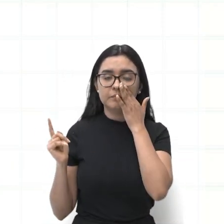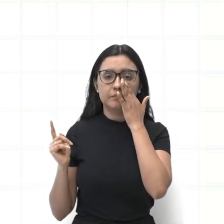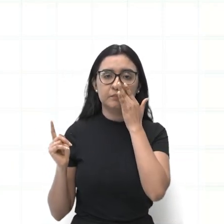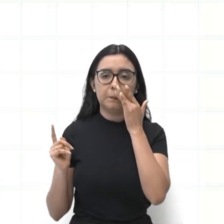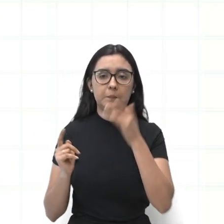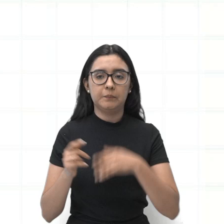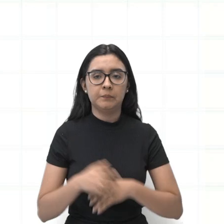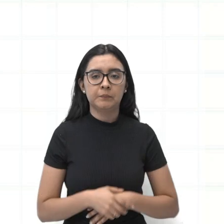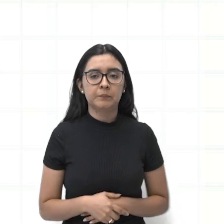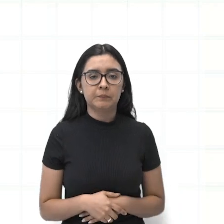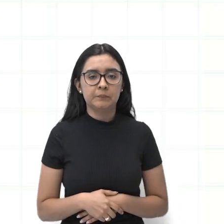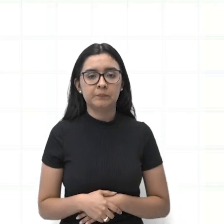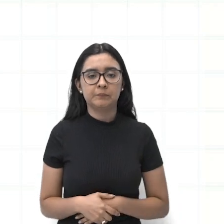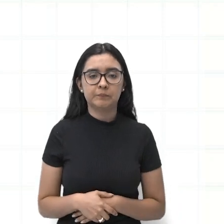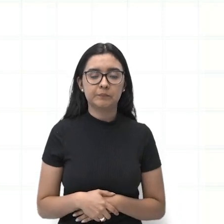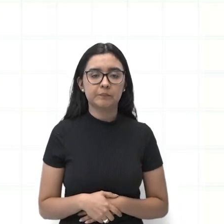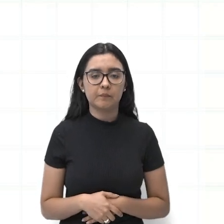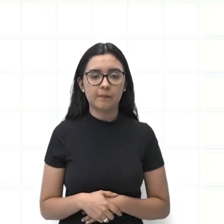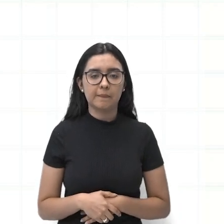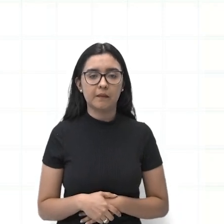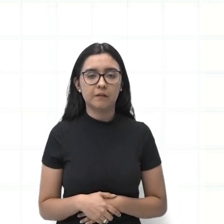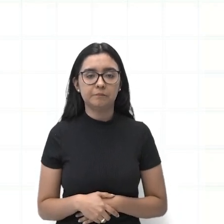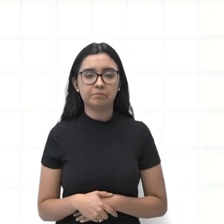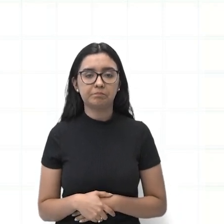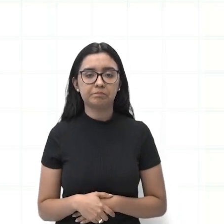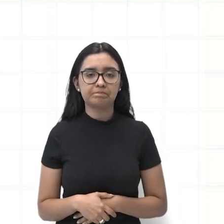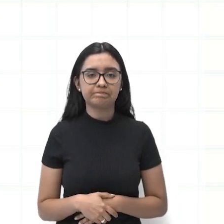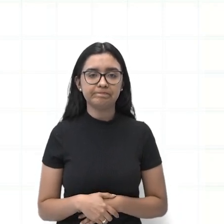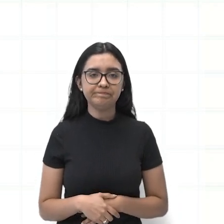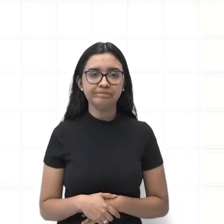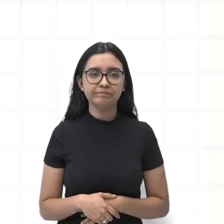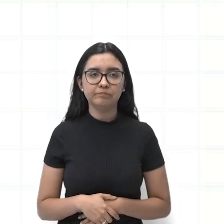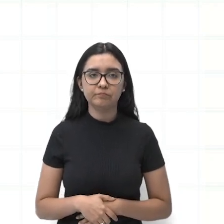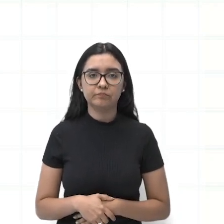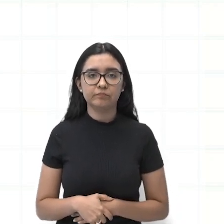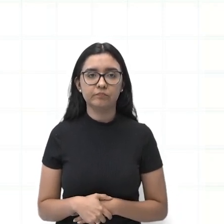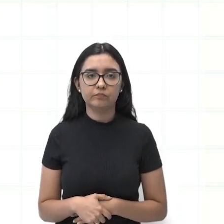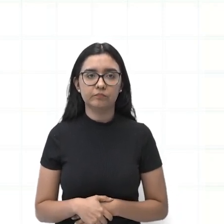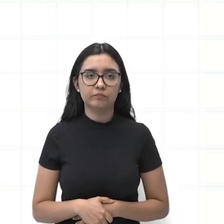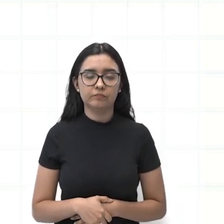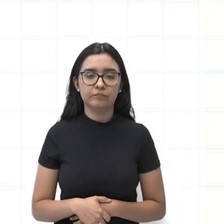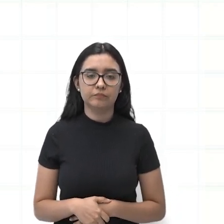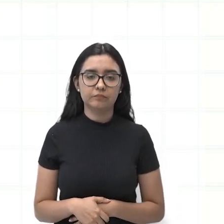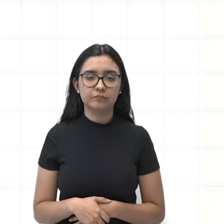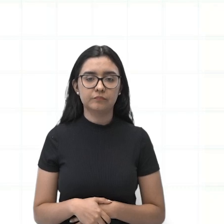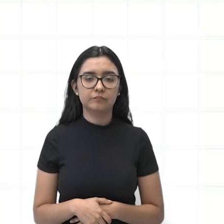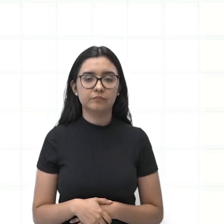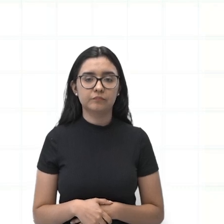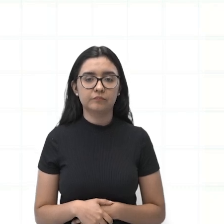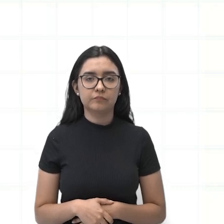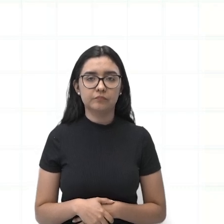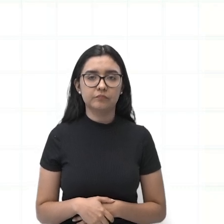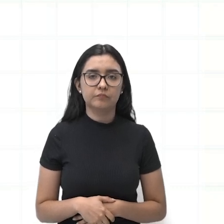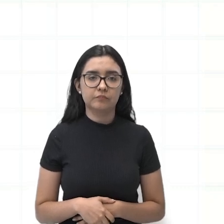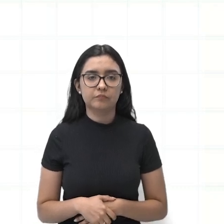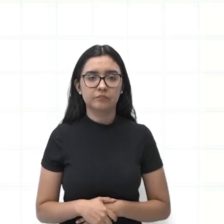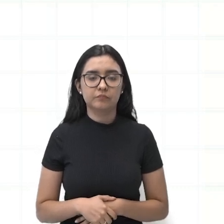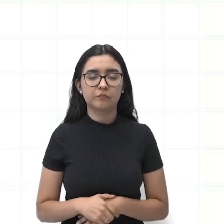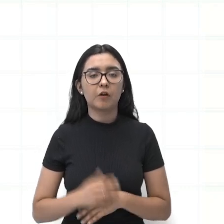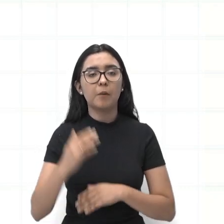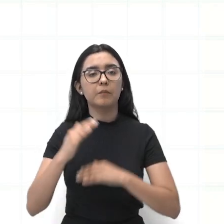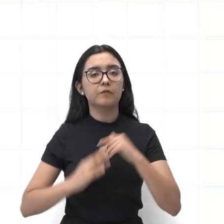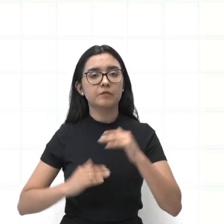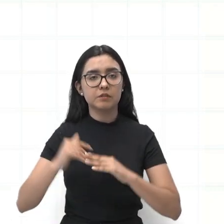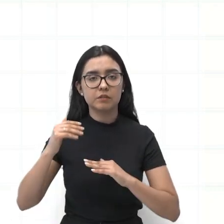do professionally? O que sua esposa faz profissionalmente? What does your wife do professionally? O que sua